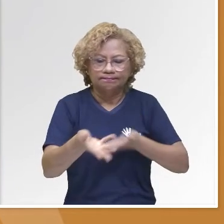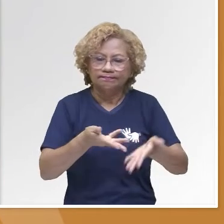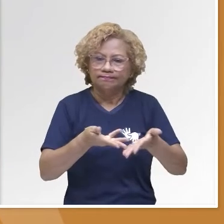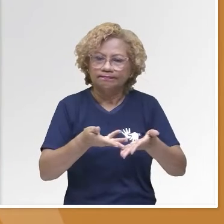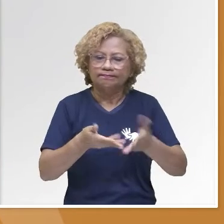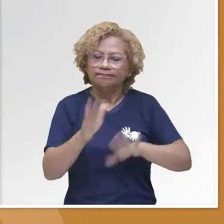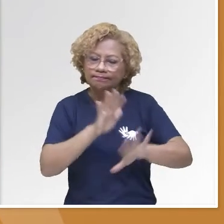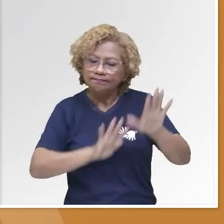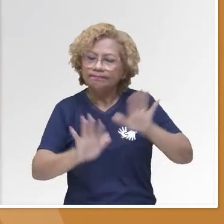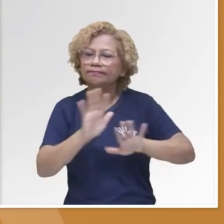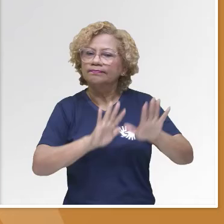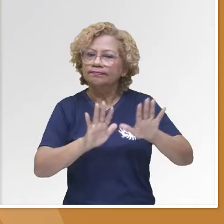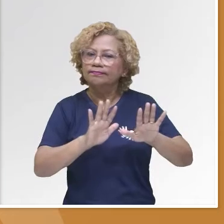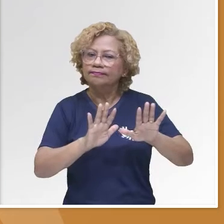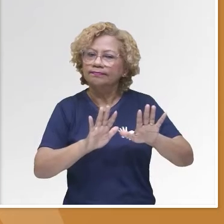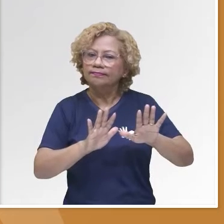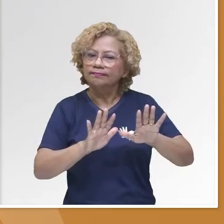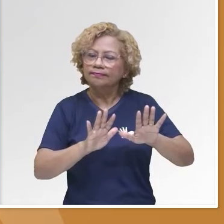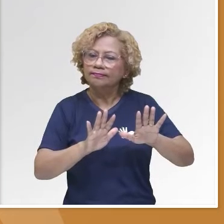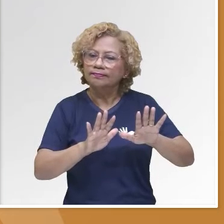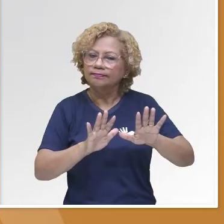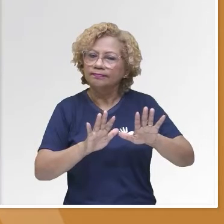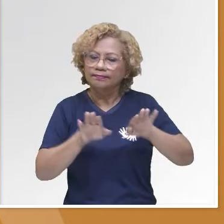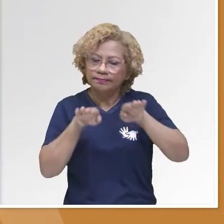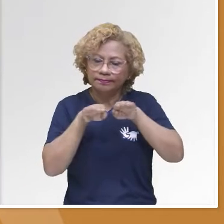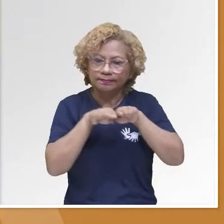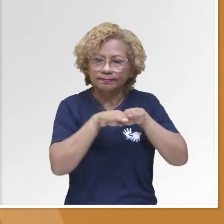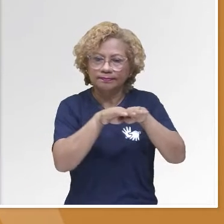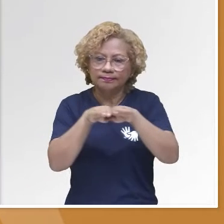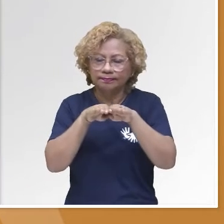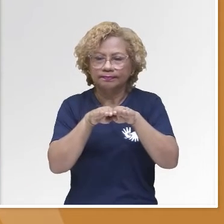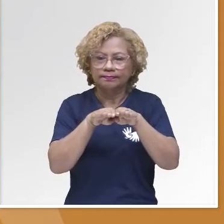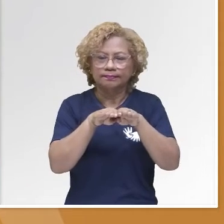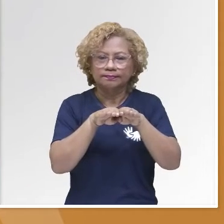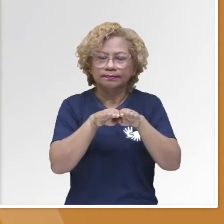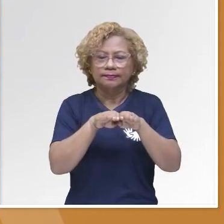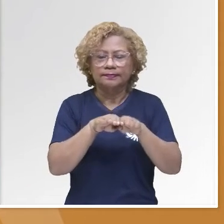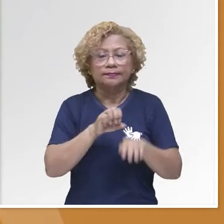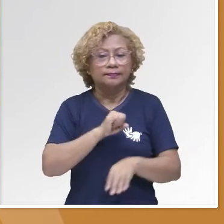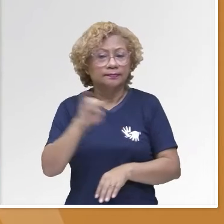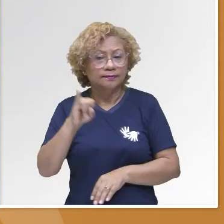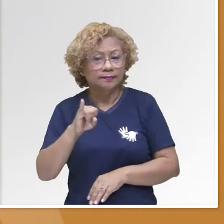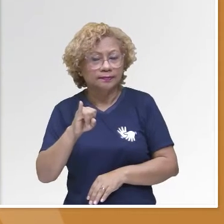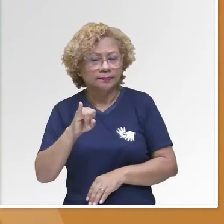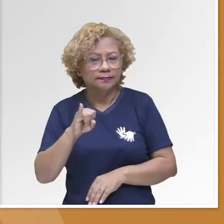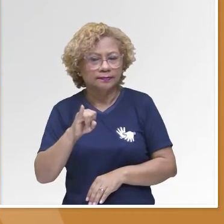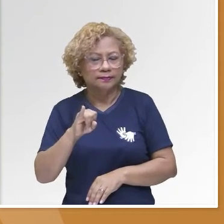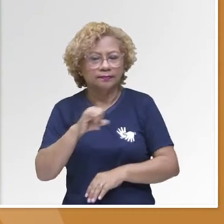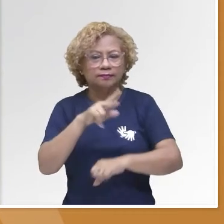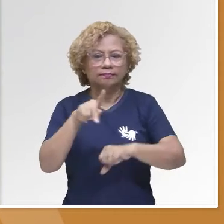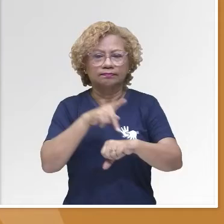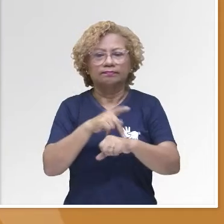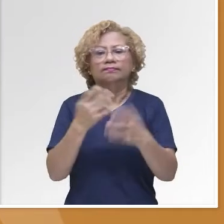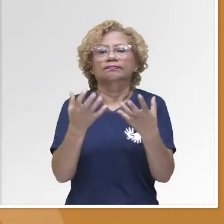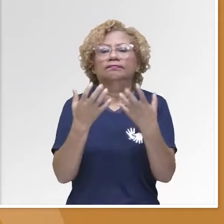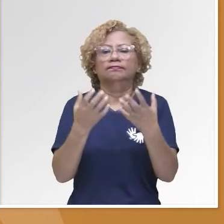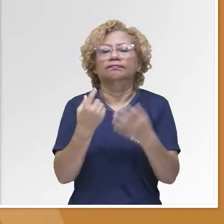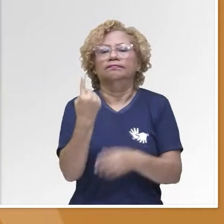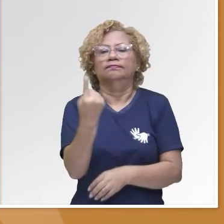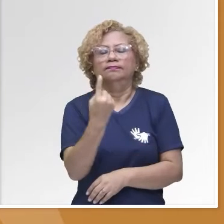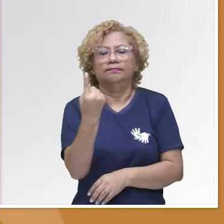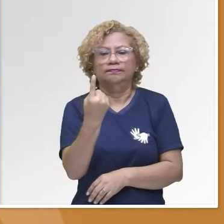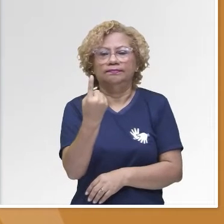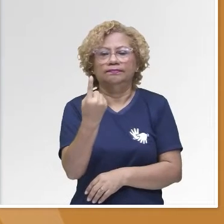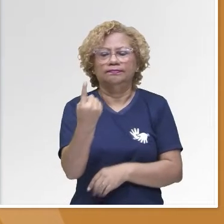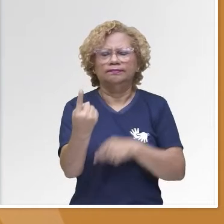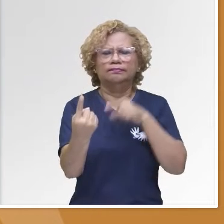ali o desenvolvimento econômico, se aquele país quiser ficar sozinho, ele não vai conseguir se desenvolver, porque